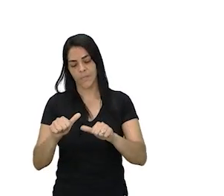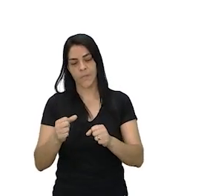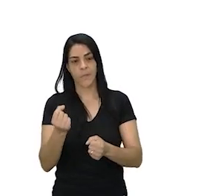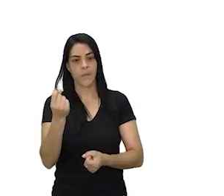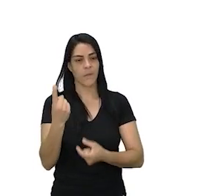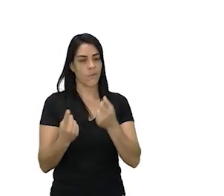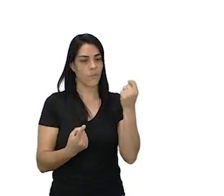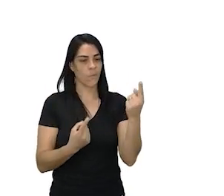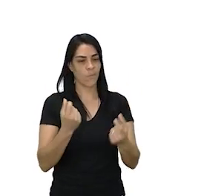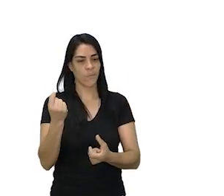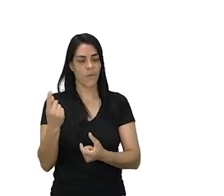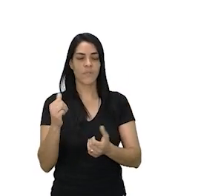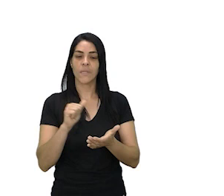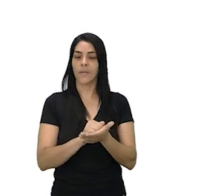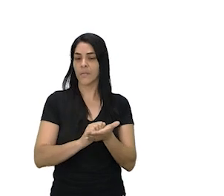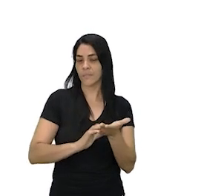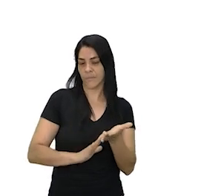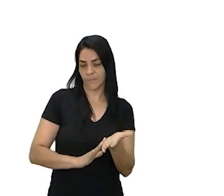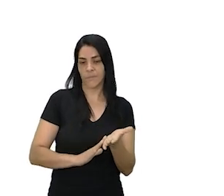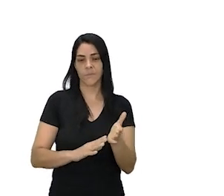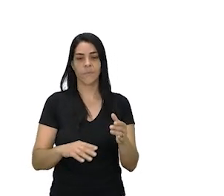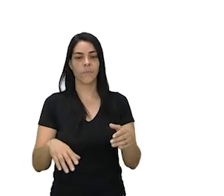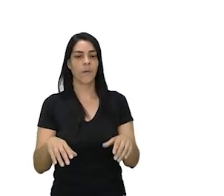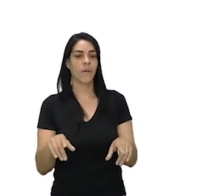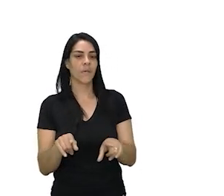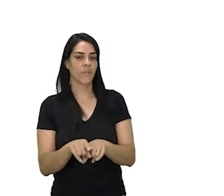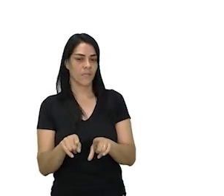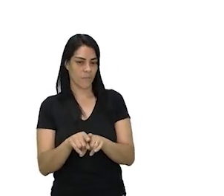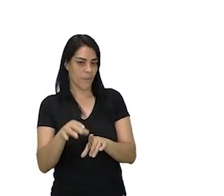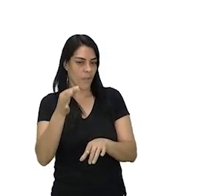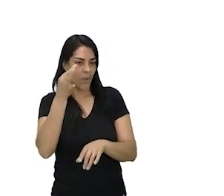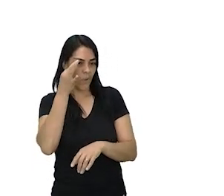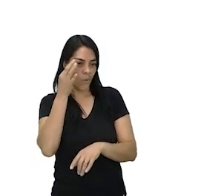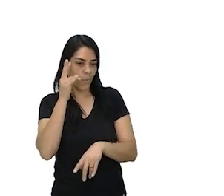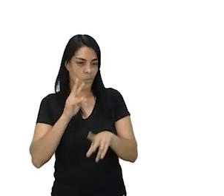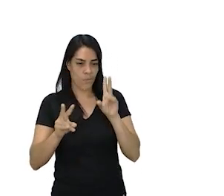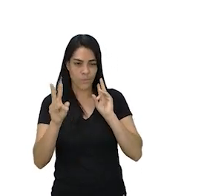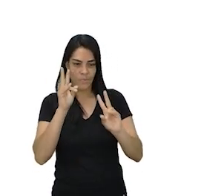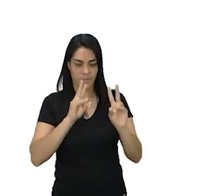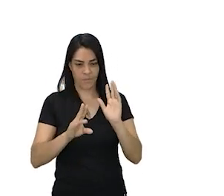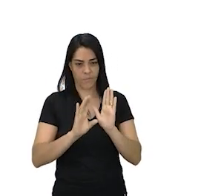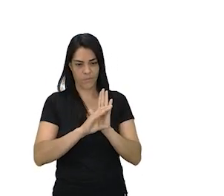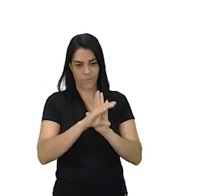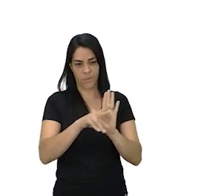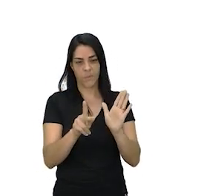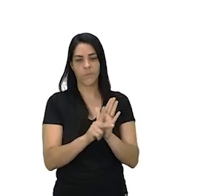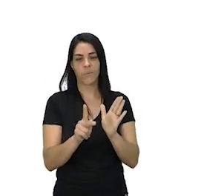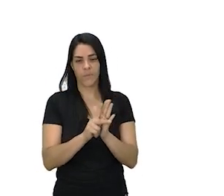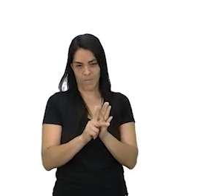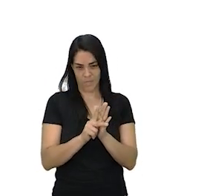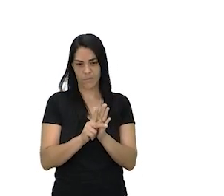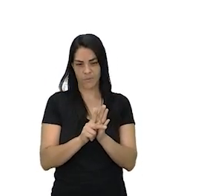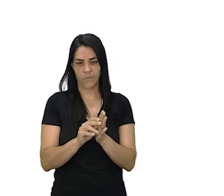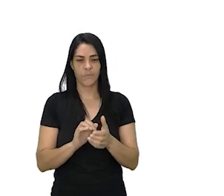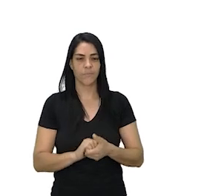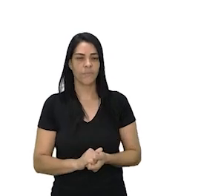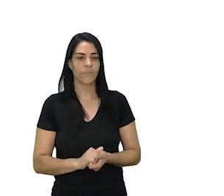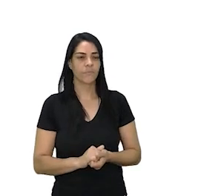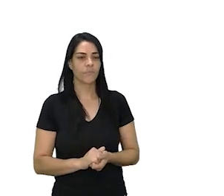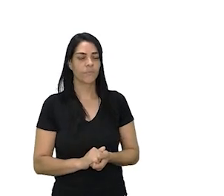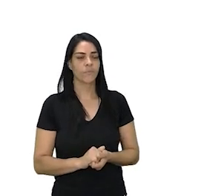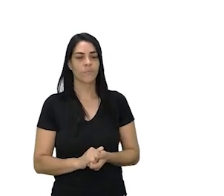algumas atividades que vão permitir observar esses conceitos de multiletramentos e de